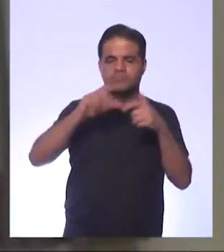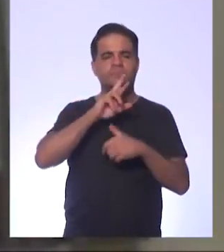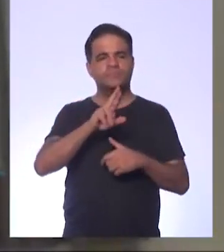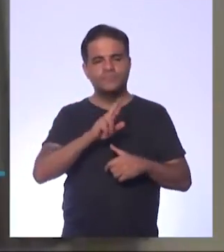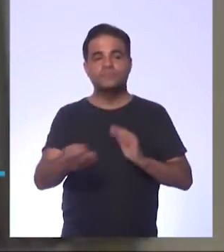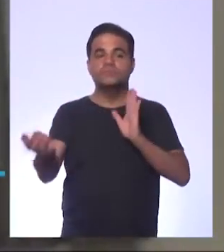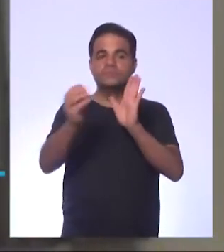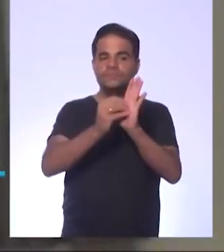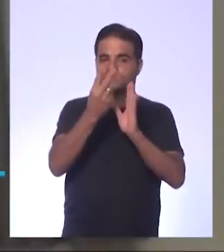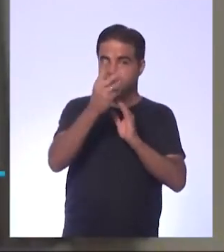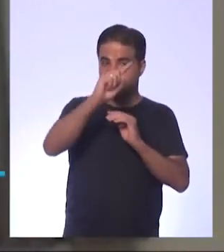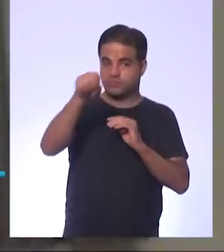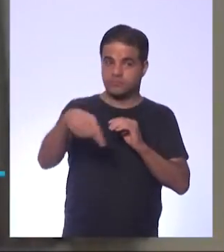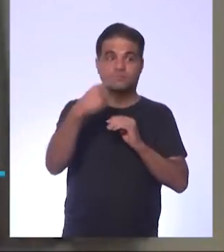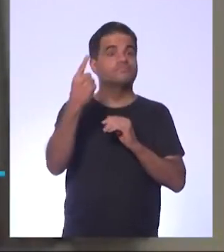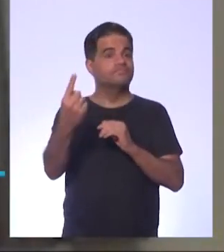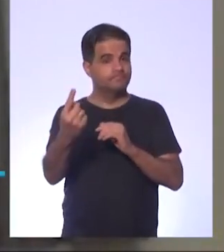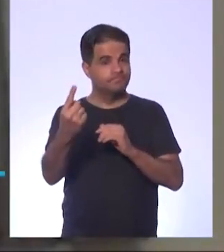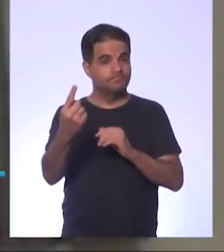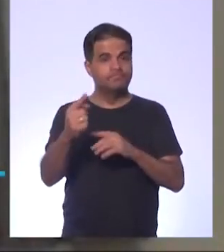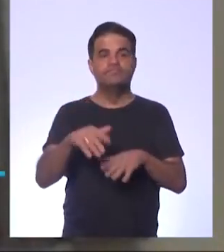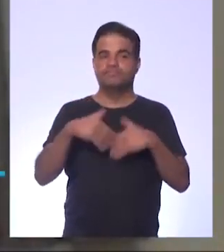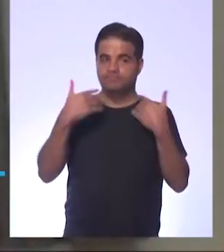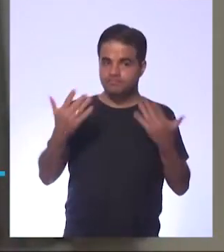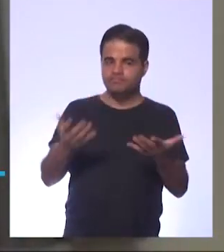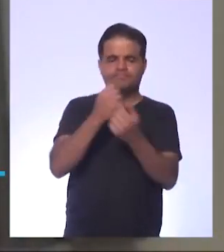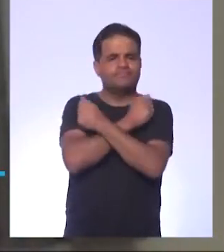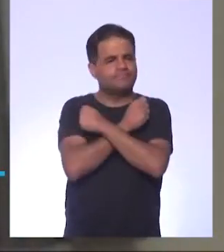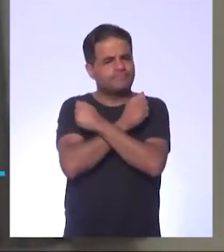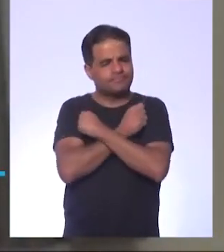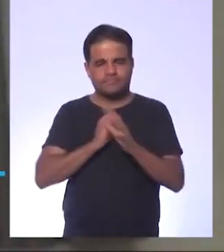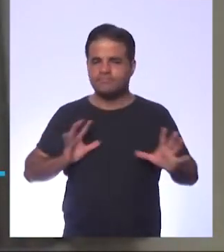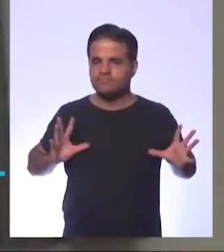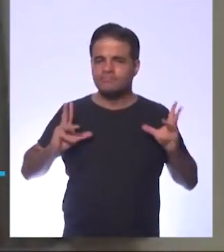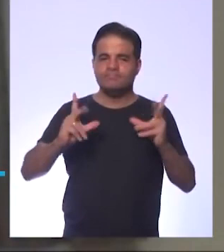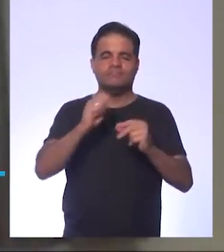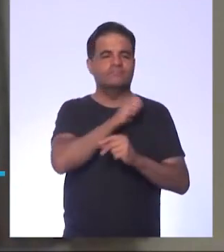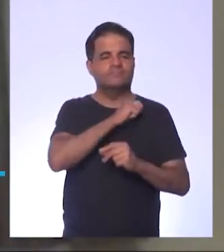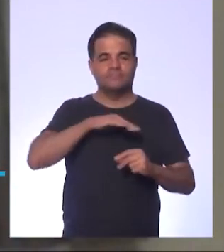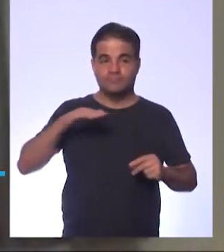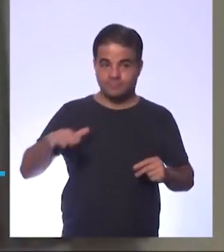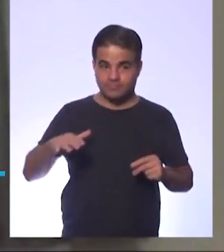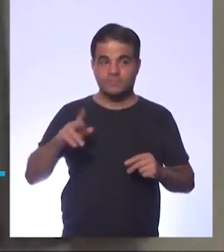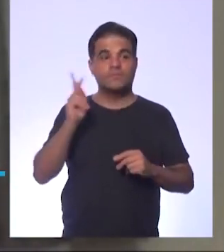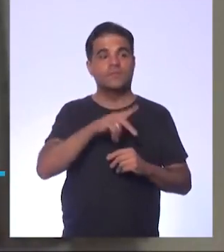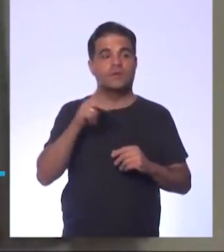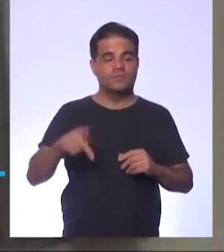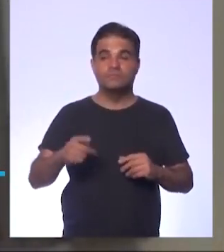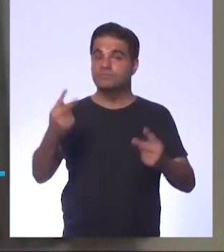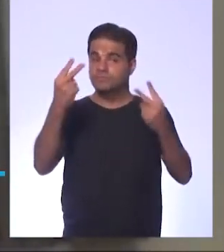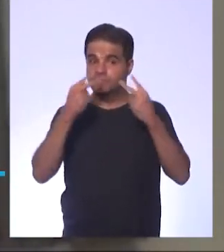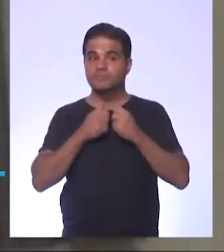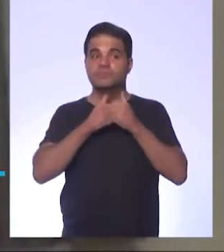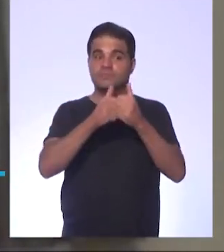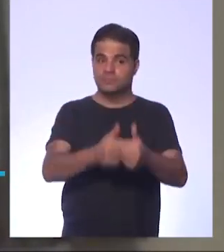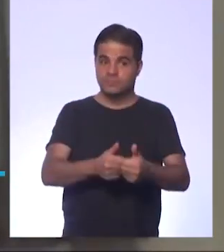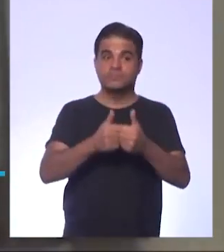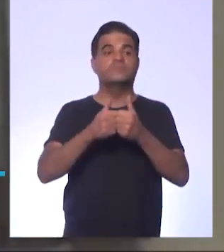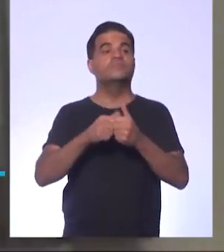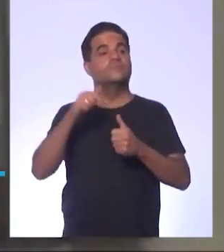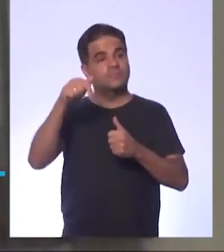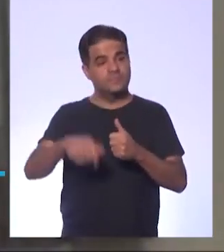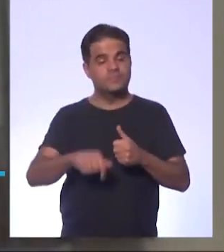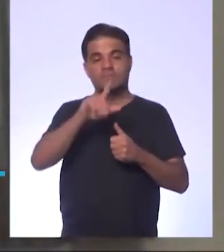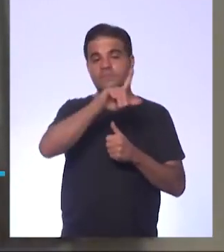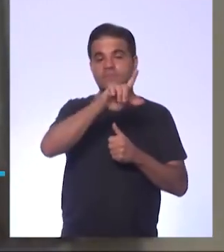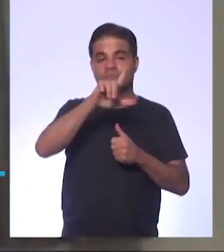dá 3,1. Então, um abraço para todos os alunos e professores que estão acompanhando a gente aqui